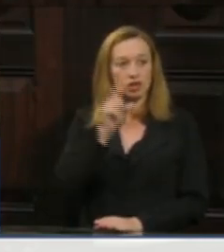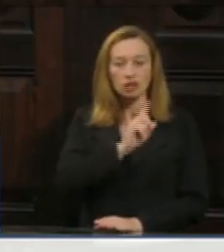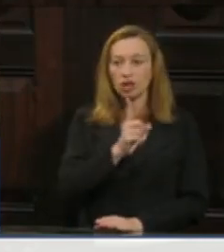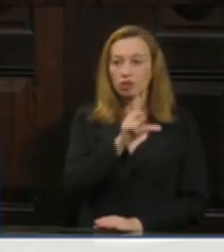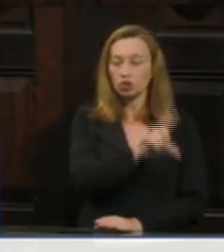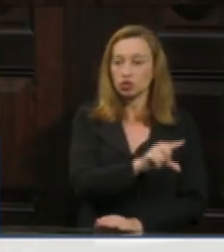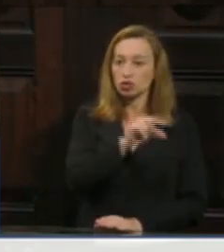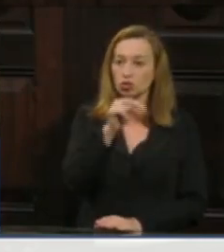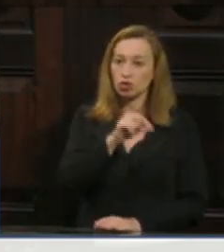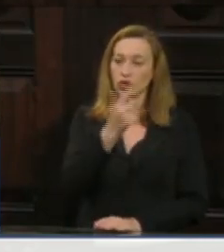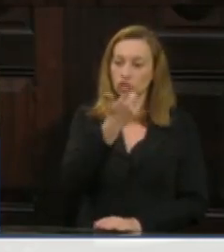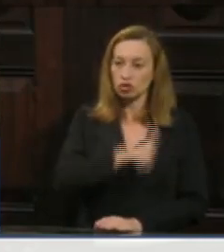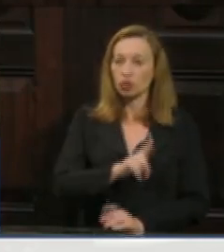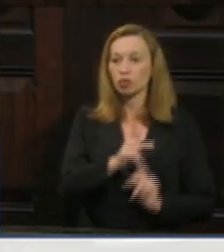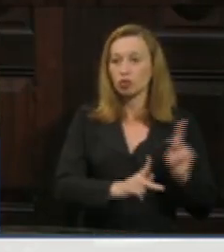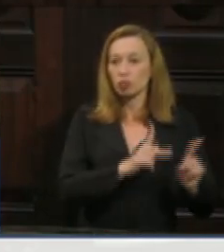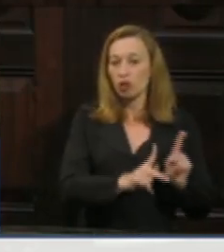é que eu queira, não.